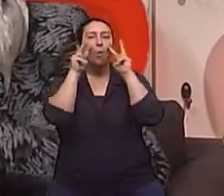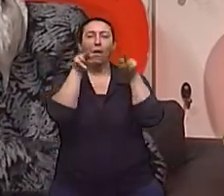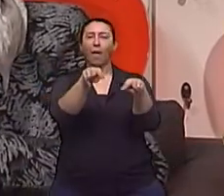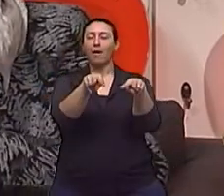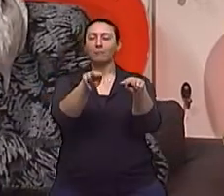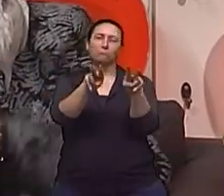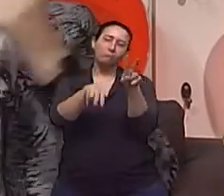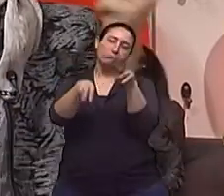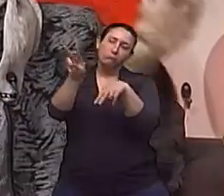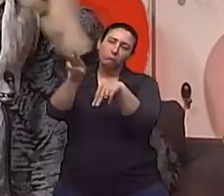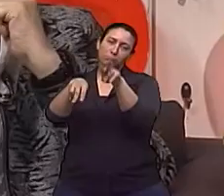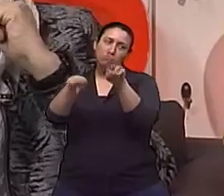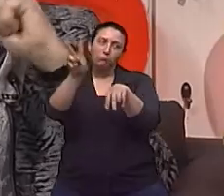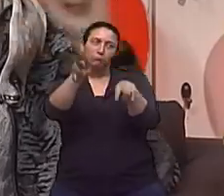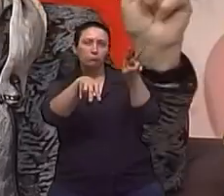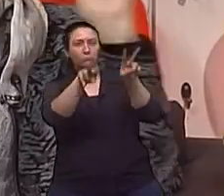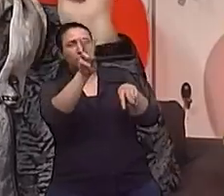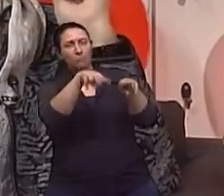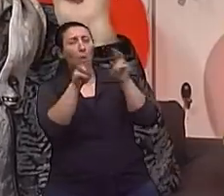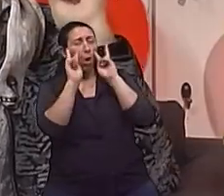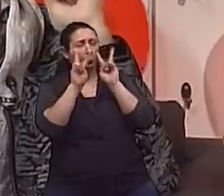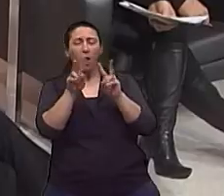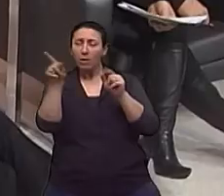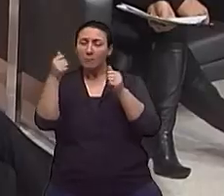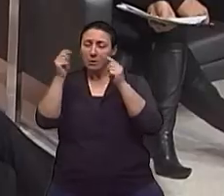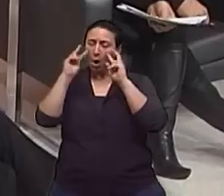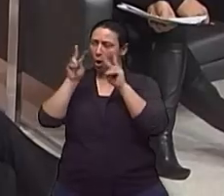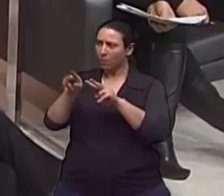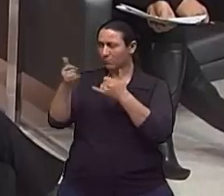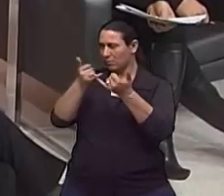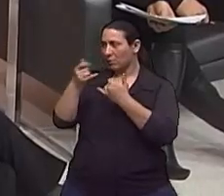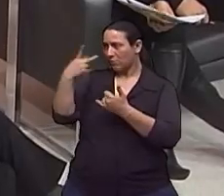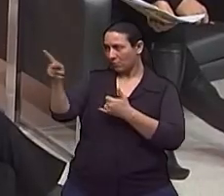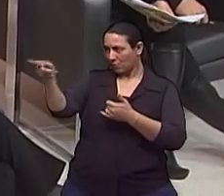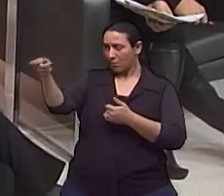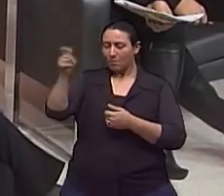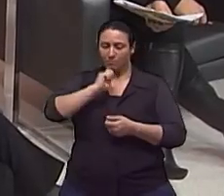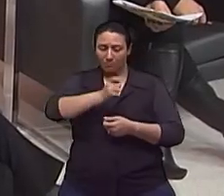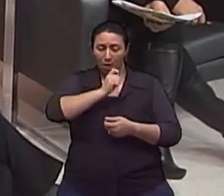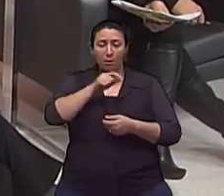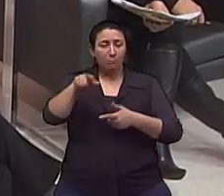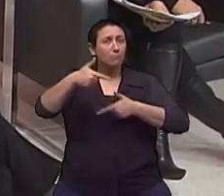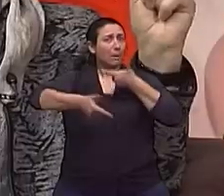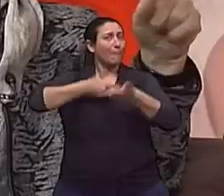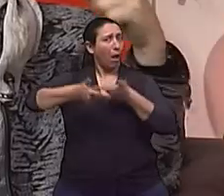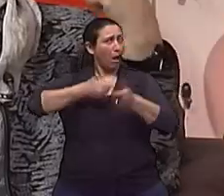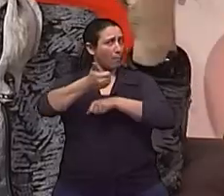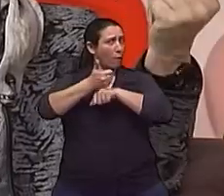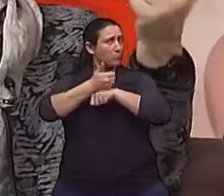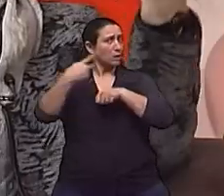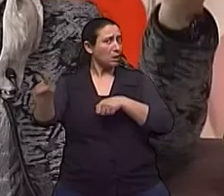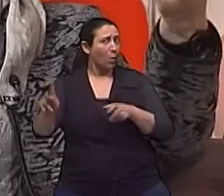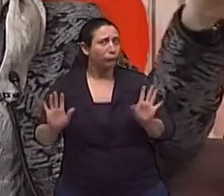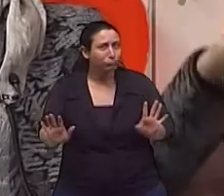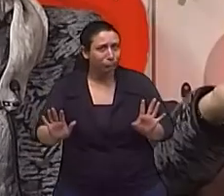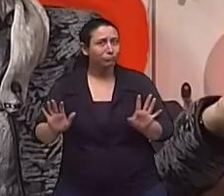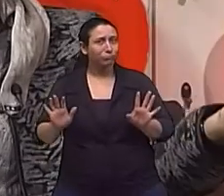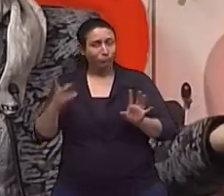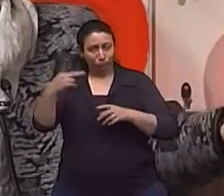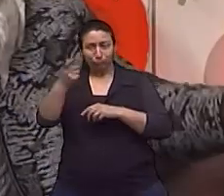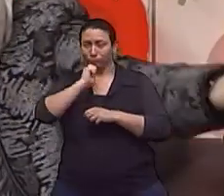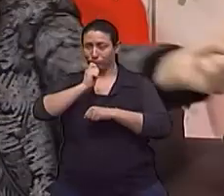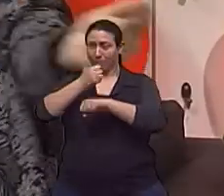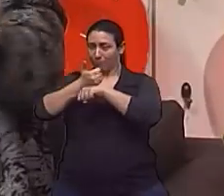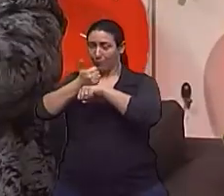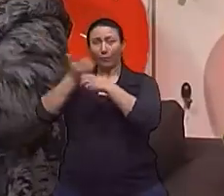então por exemplo assim olha olha o que tu faz Isabel e aqui a tua profissão Mas tu te dá conta que a lei diz que eu tenho